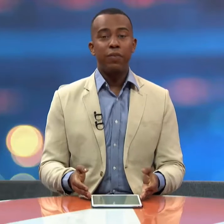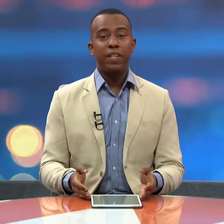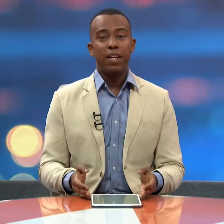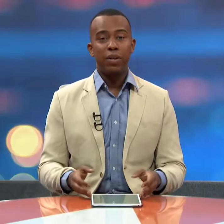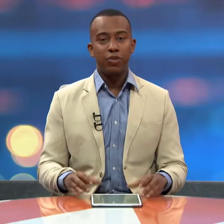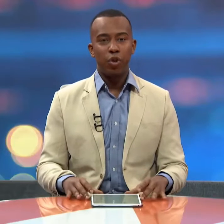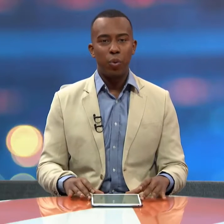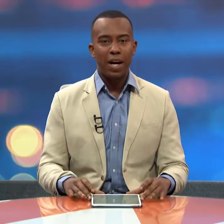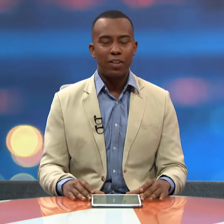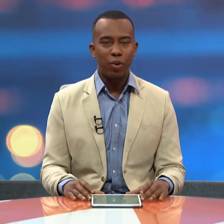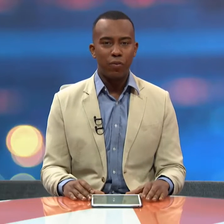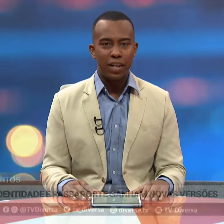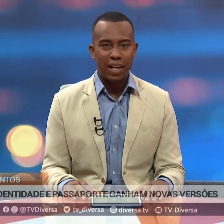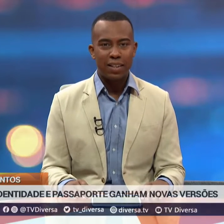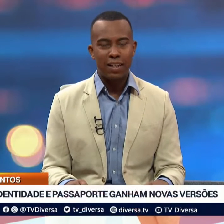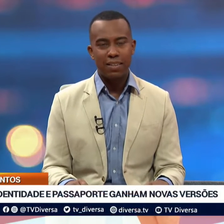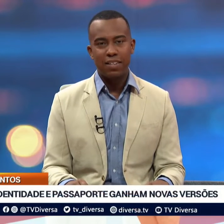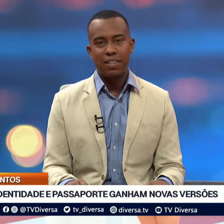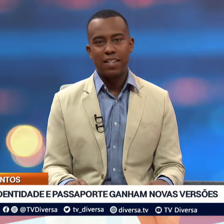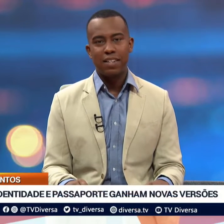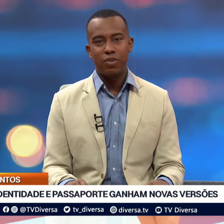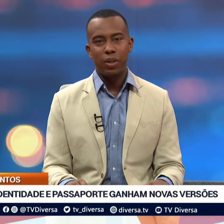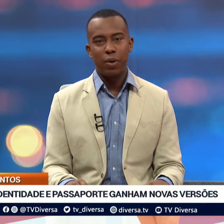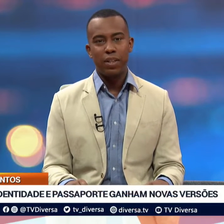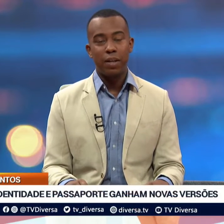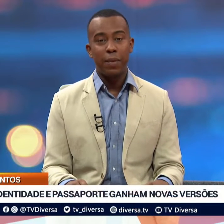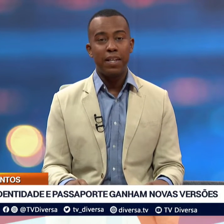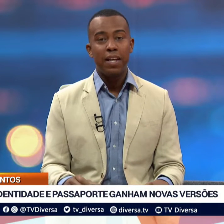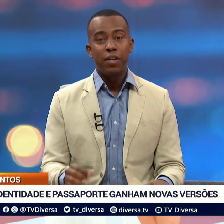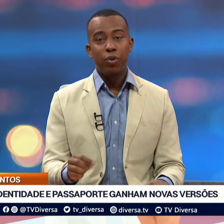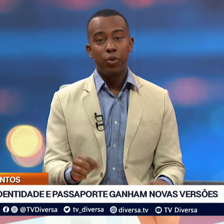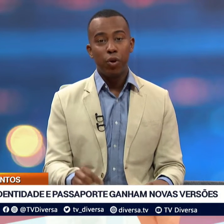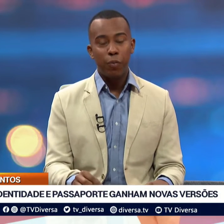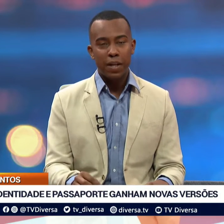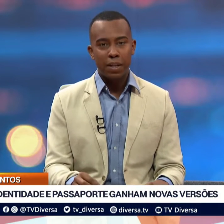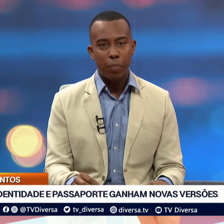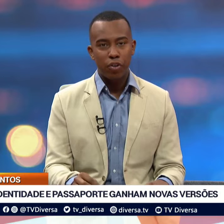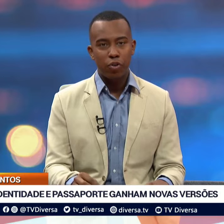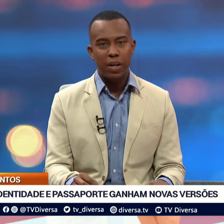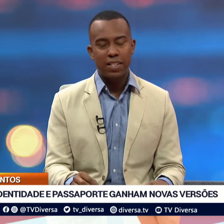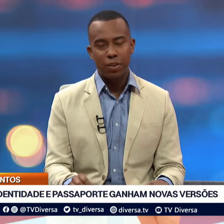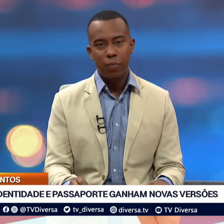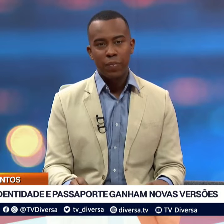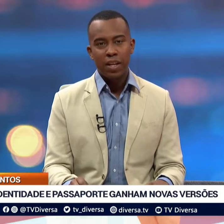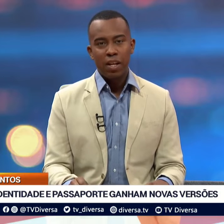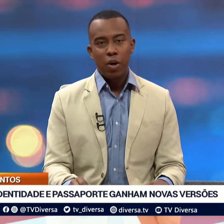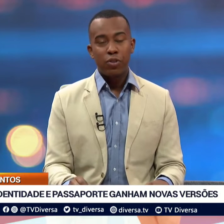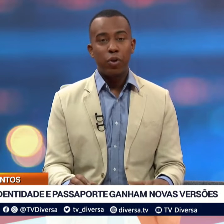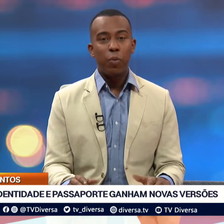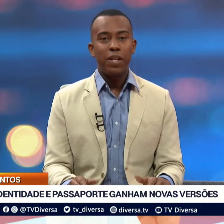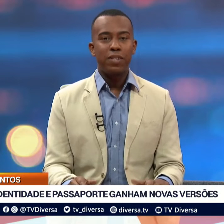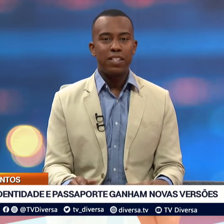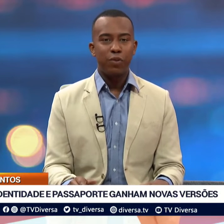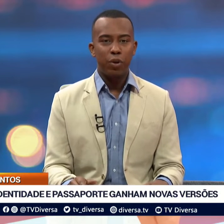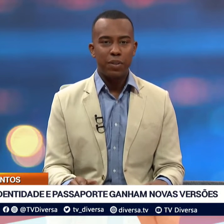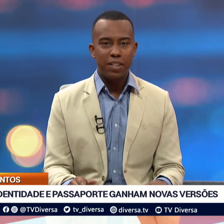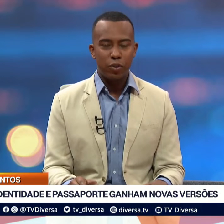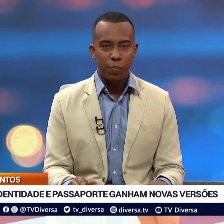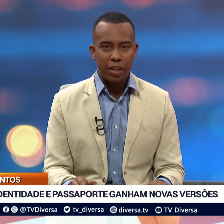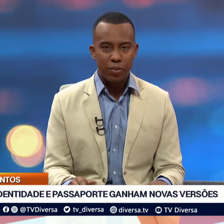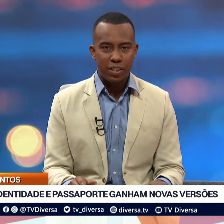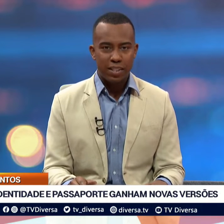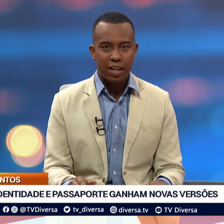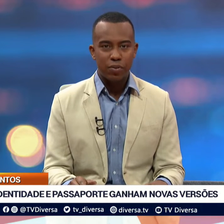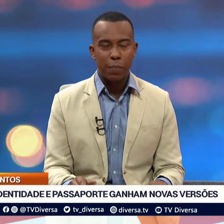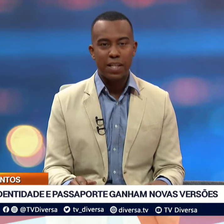Oi e o governo federal lançou a nova carteira de identidade nacional e também do novo passaporte do Brasil Olha os documentos